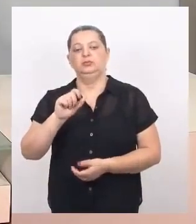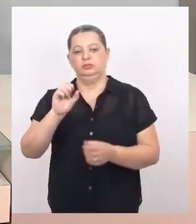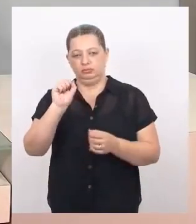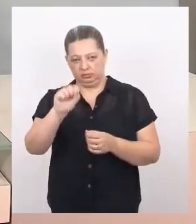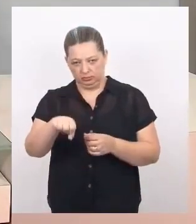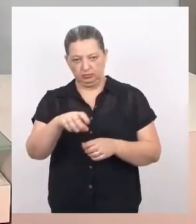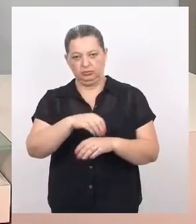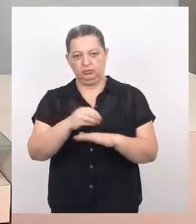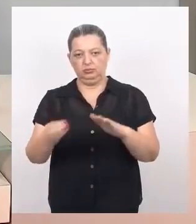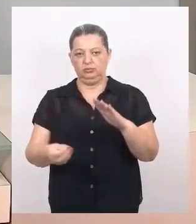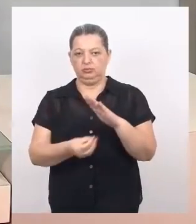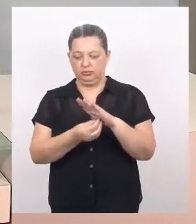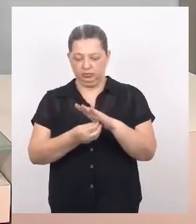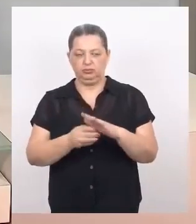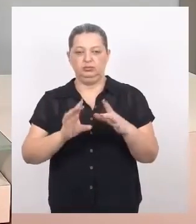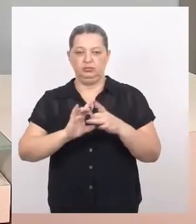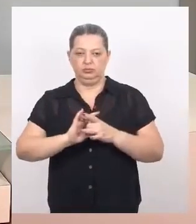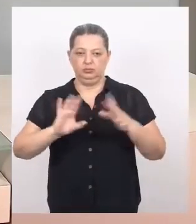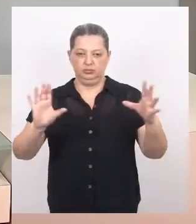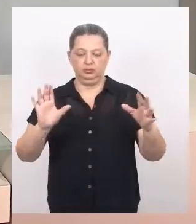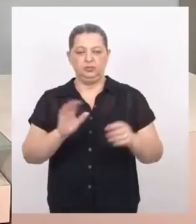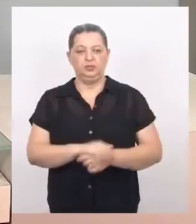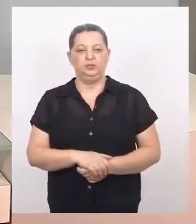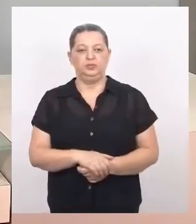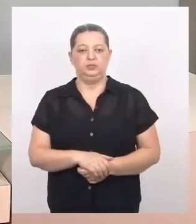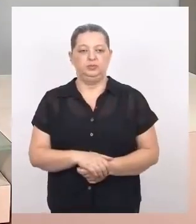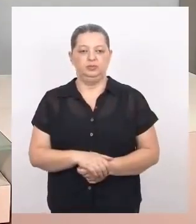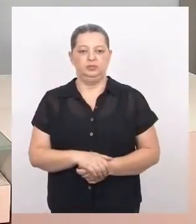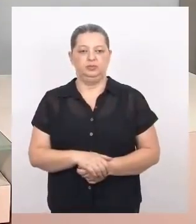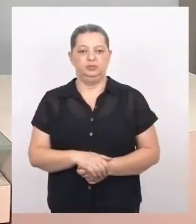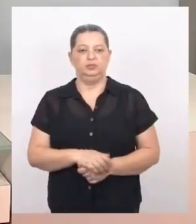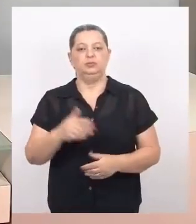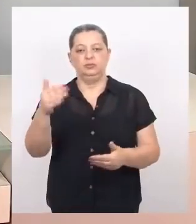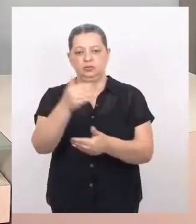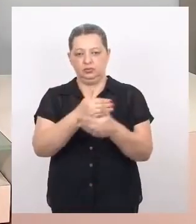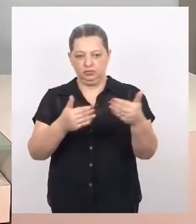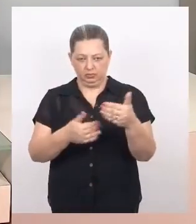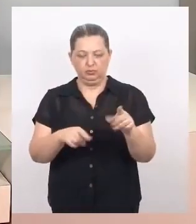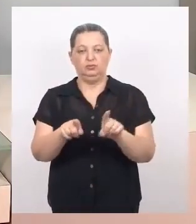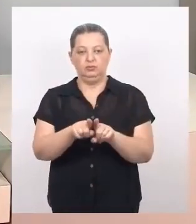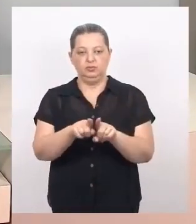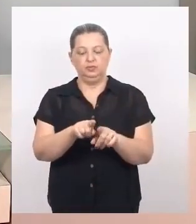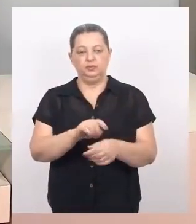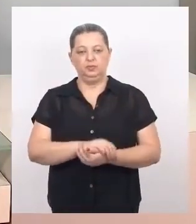repositório, tá bom? João Paulo também.